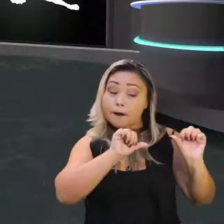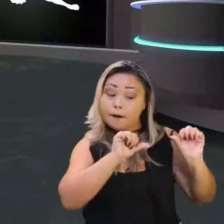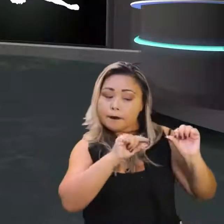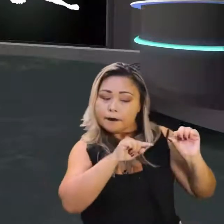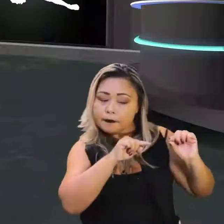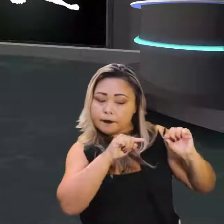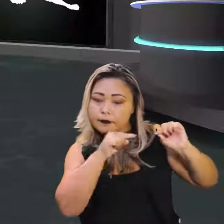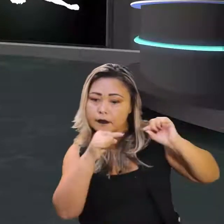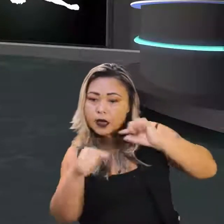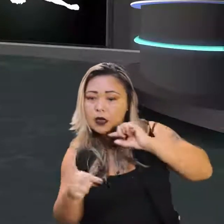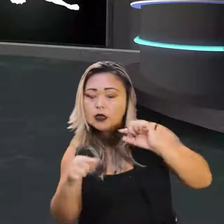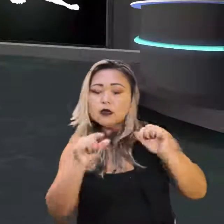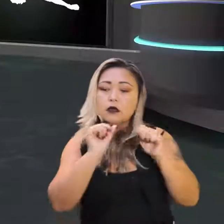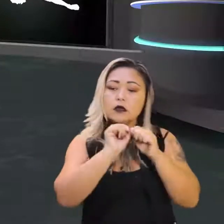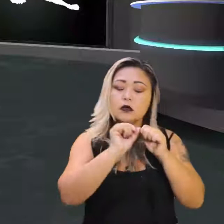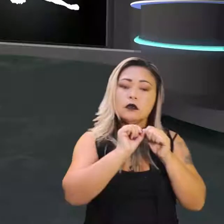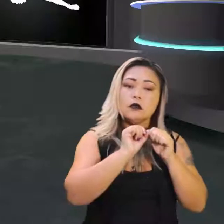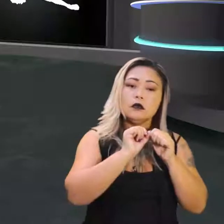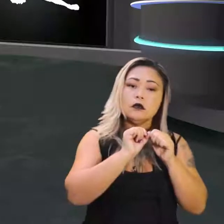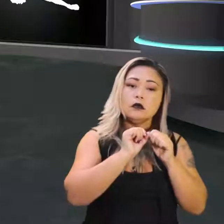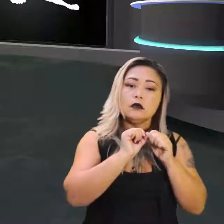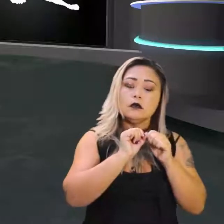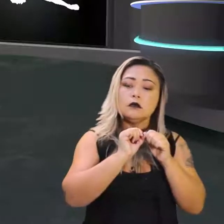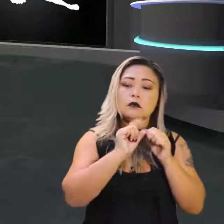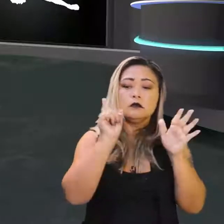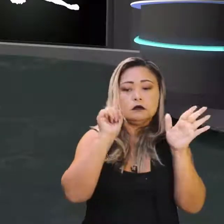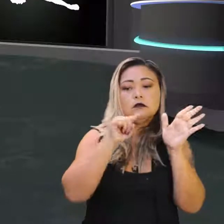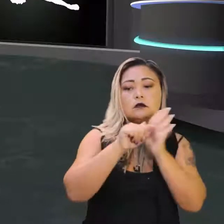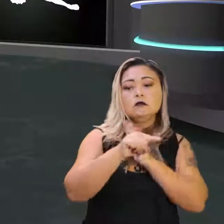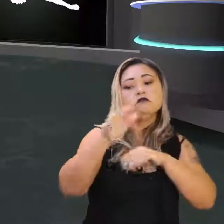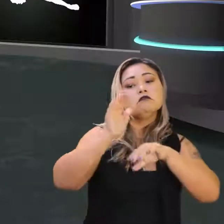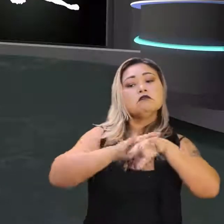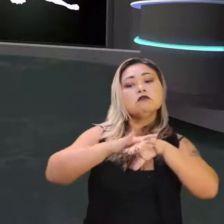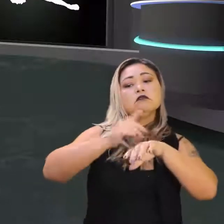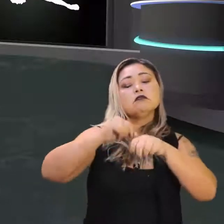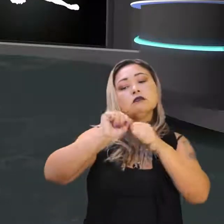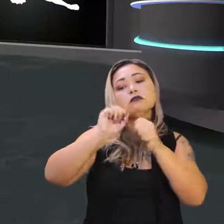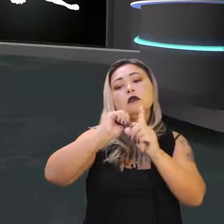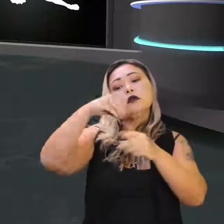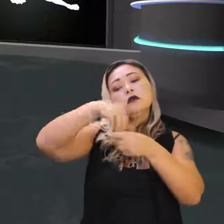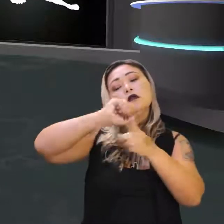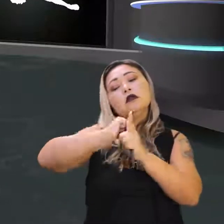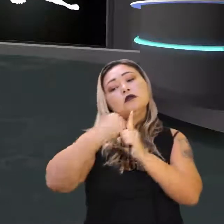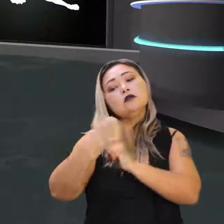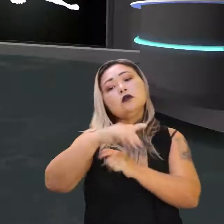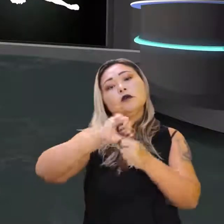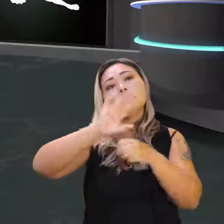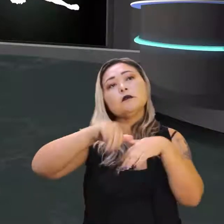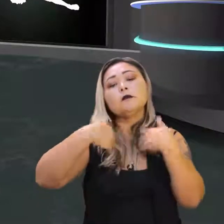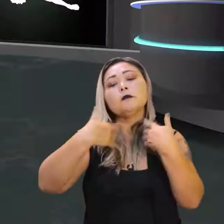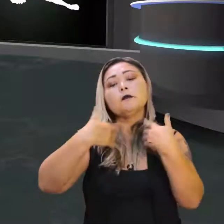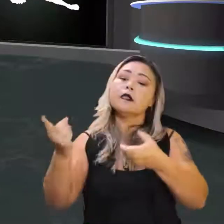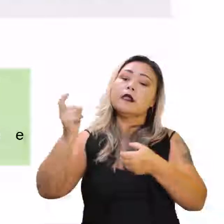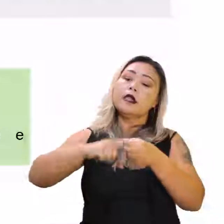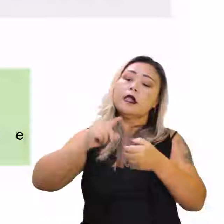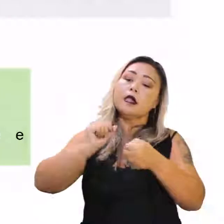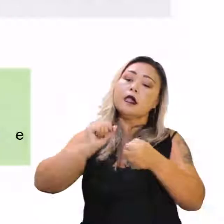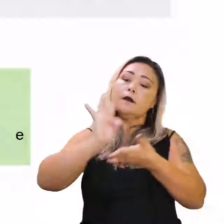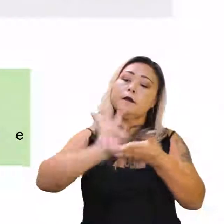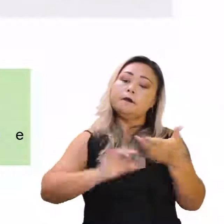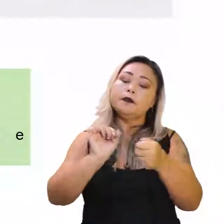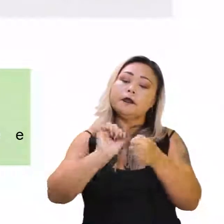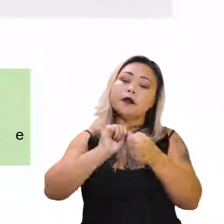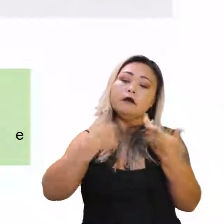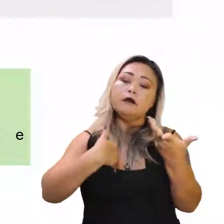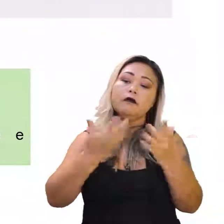passagem aí da questão ideológica da sociedade. Então, voltando para o texto, vamos falar